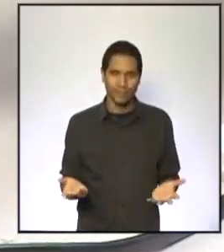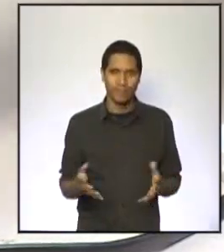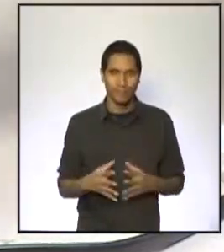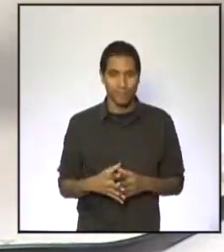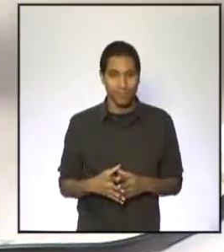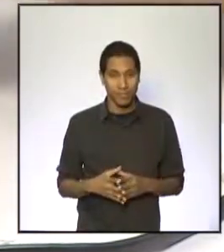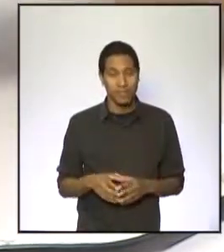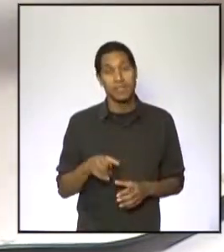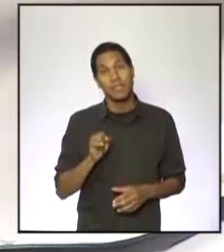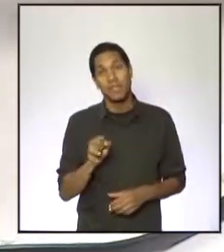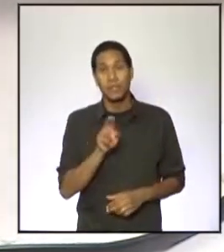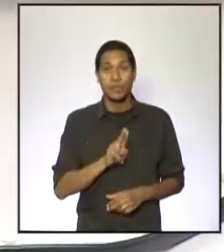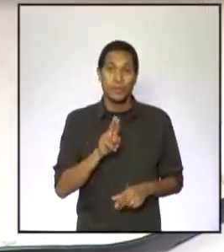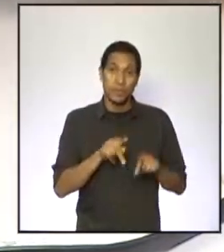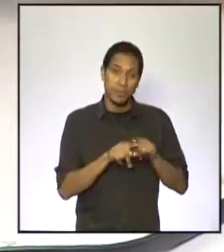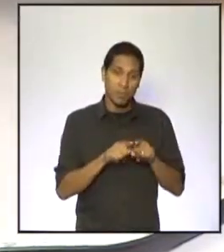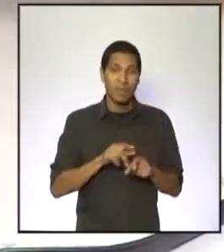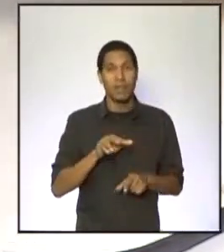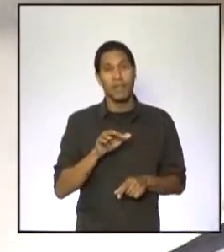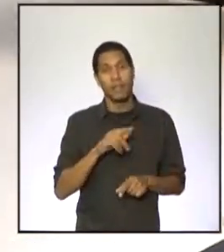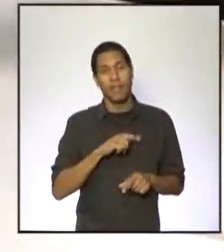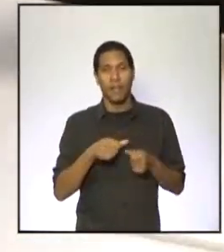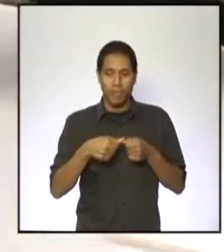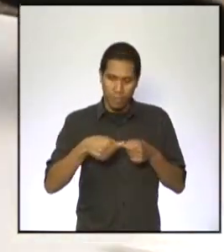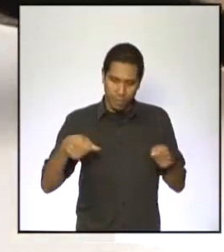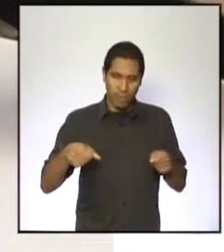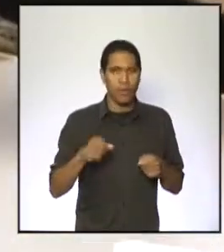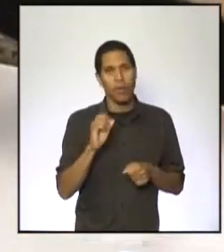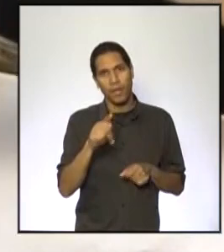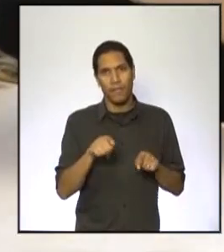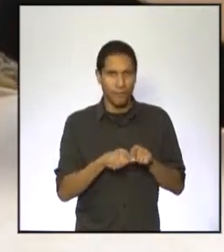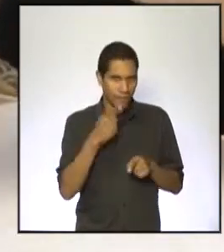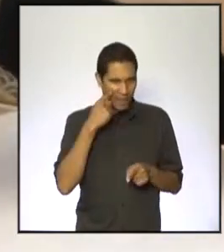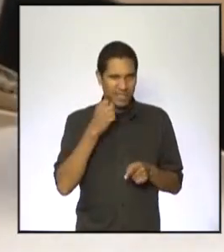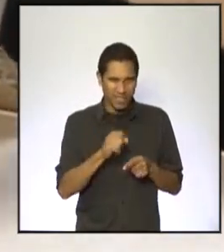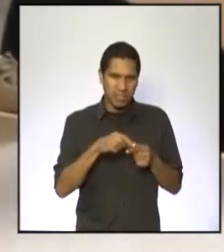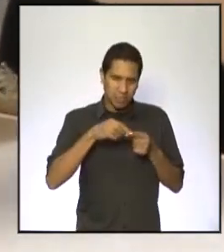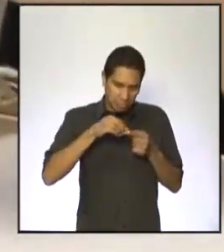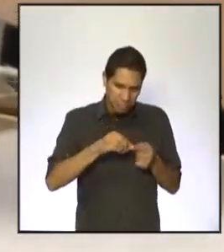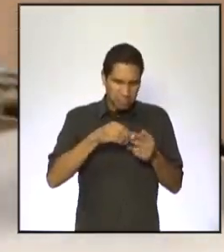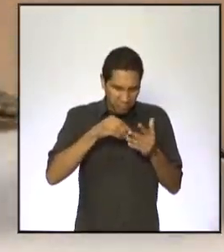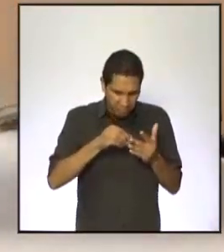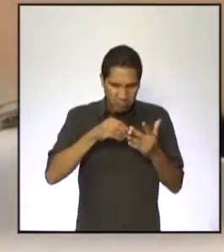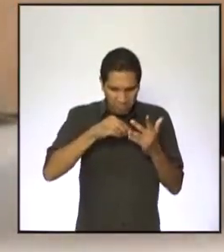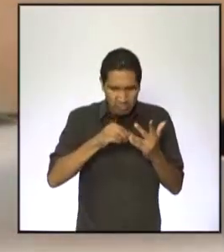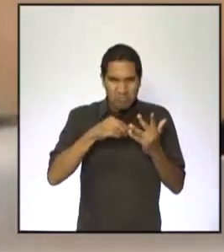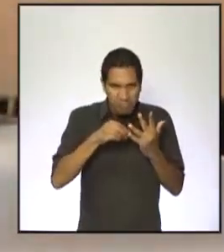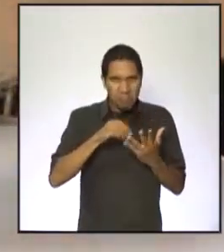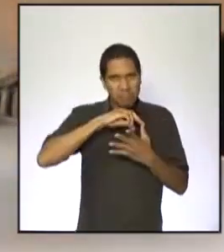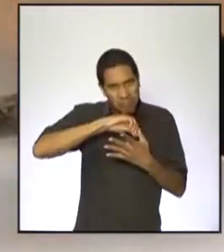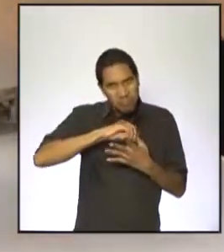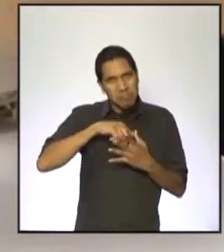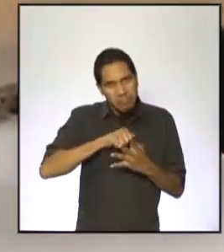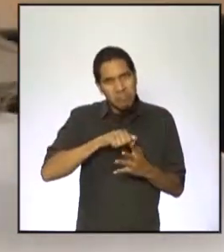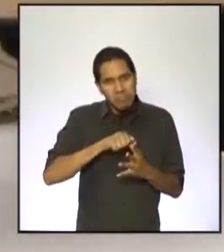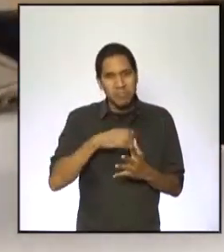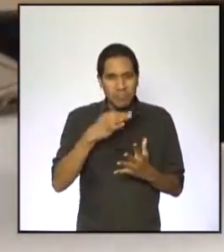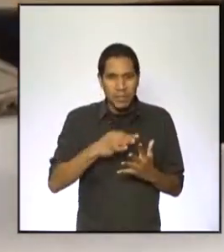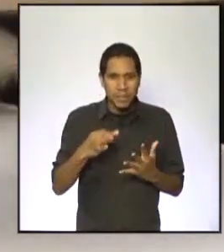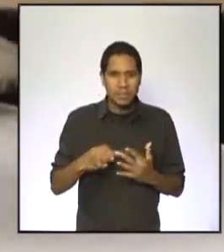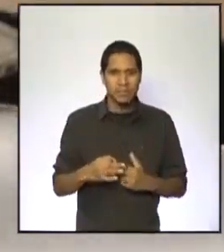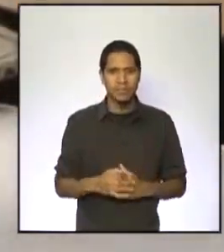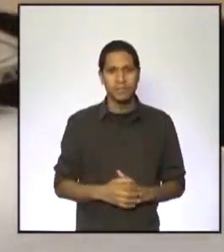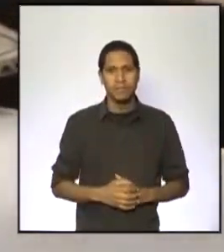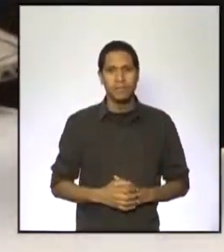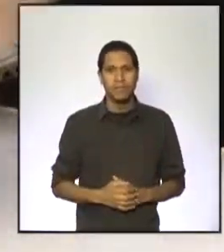E se você usou a fita crepe, aí tudo bem, né? Só certifique que realmente você fez tudo certinho